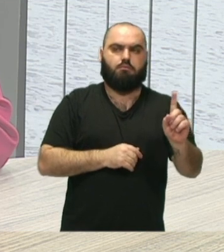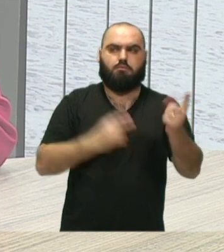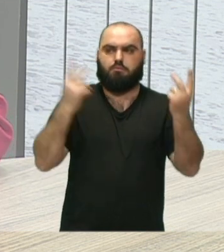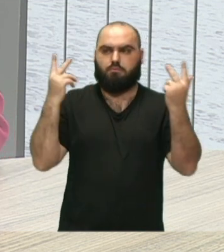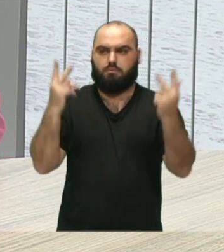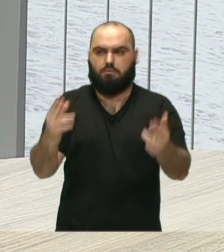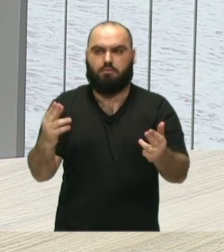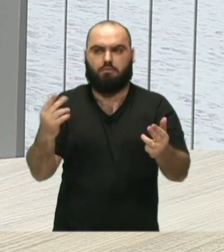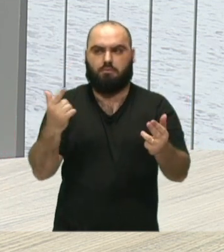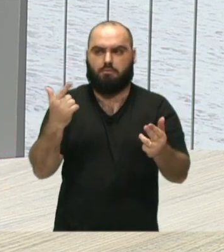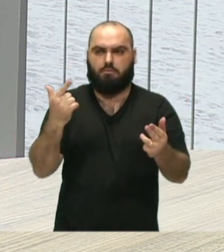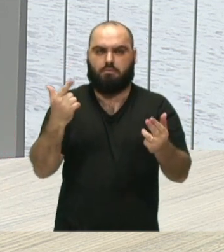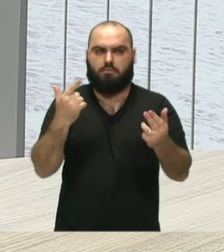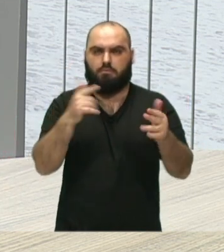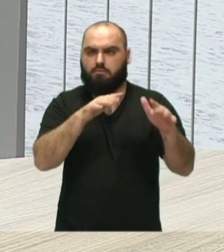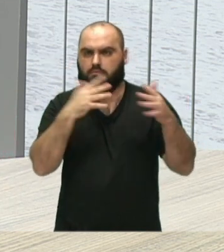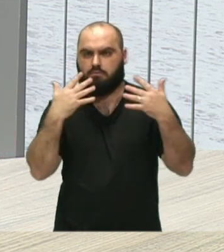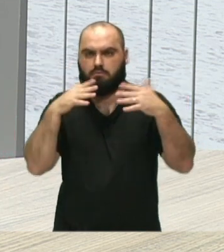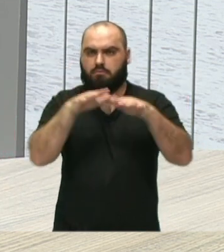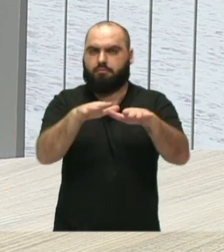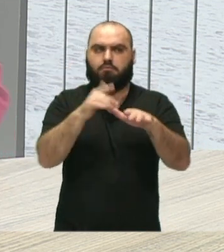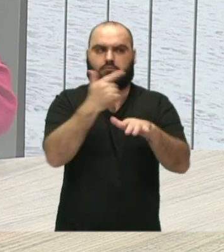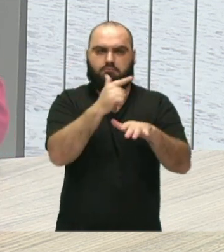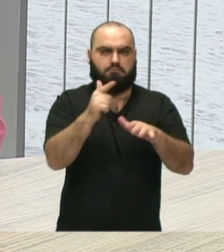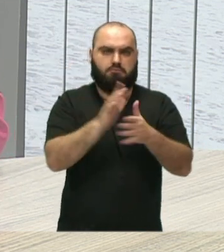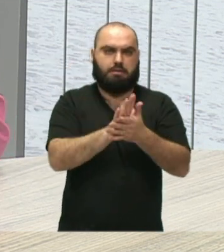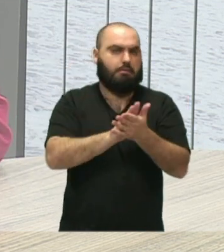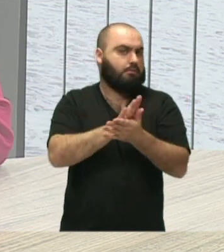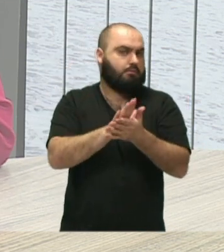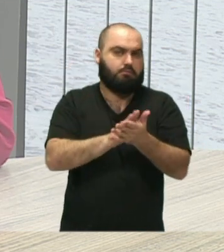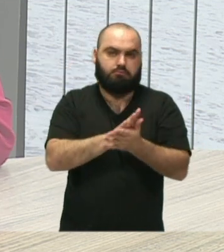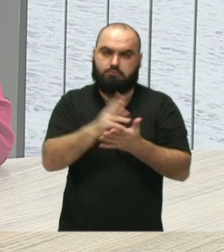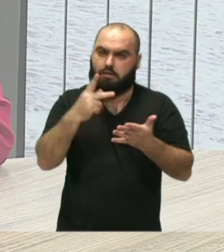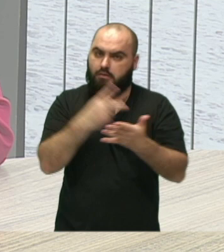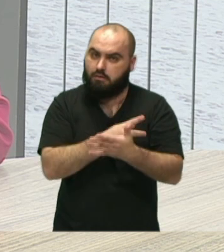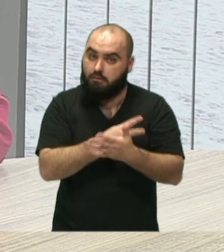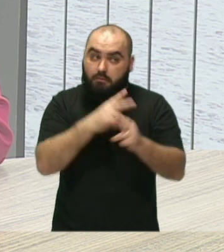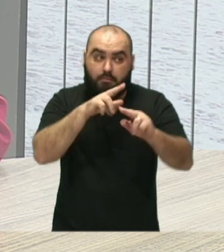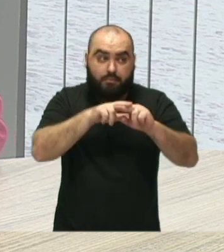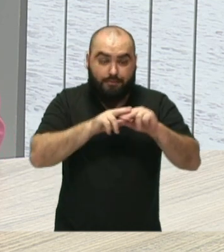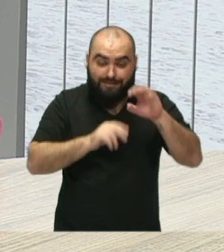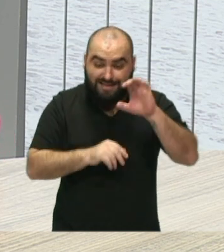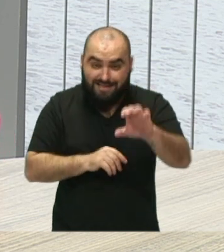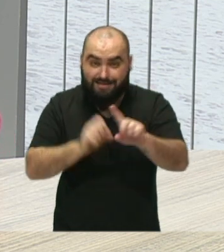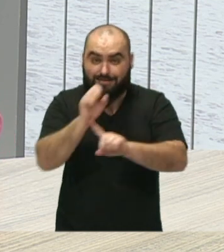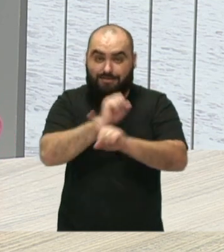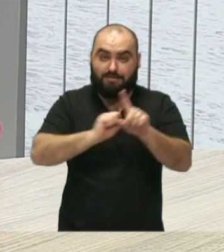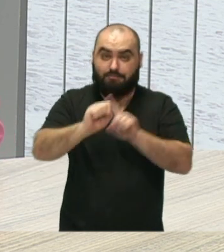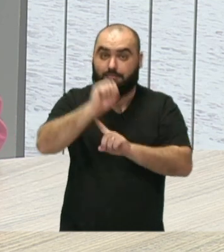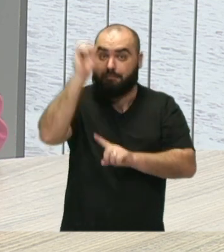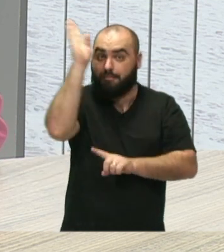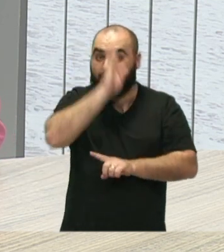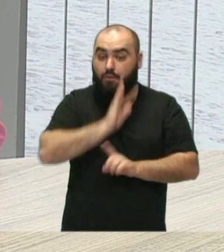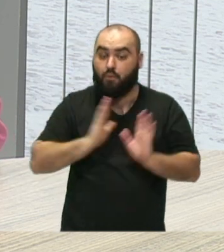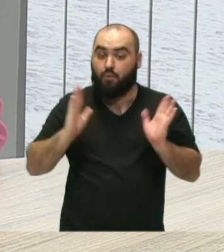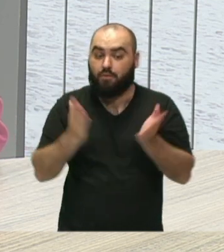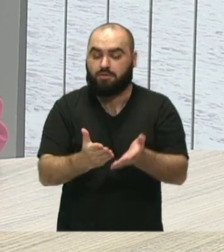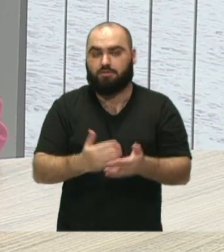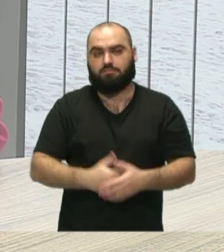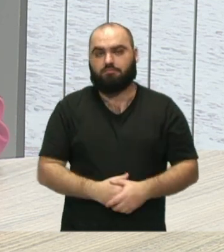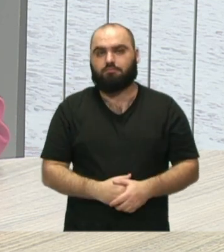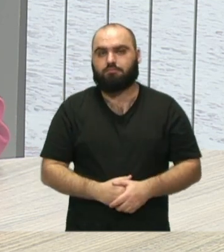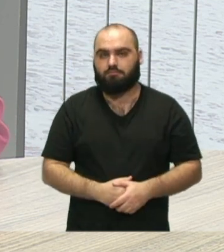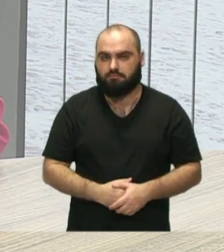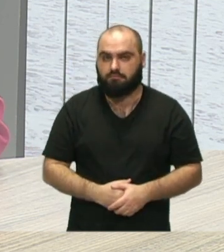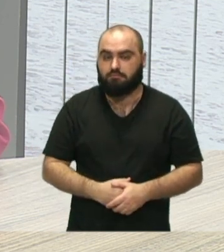equanimidade, isso não é igualdade, isso não vai trazer vitória para ninguém. E é assim que a sociedade brasileira se comporta neste momento atual. O que a gente espera é que,